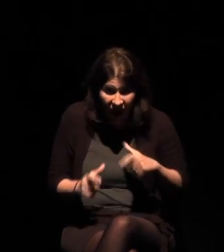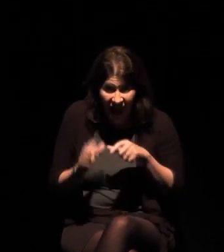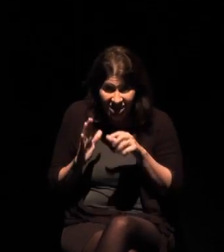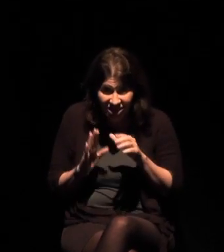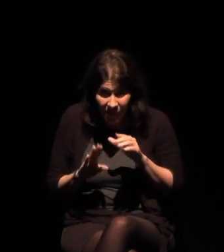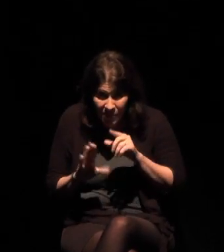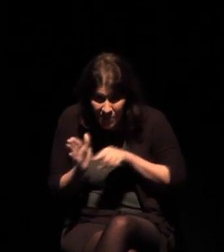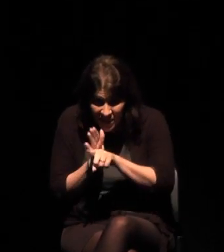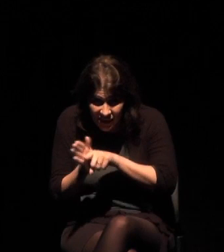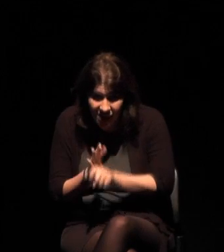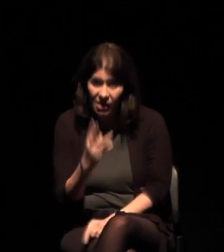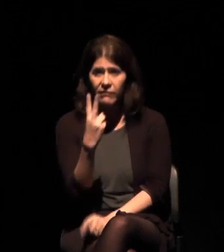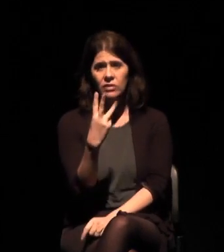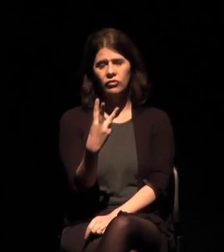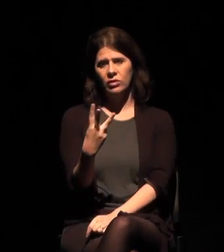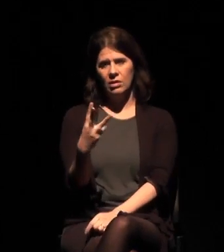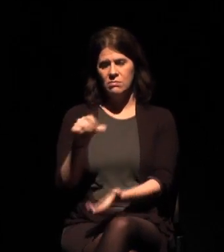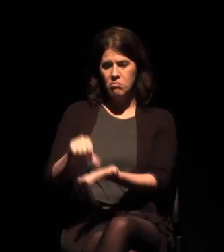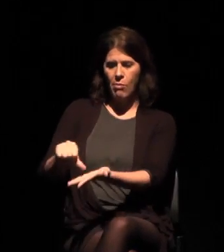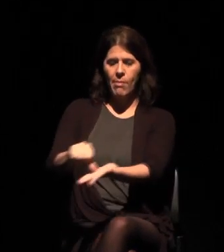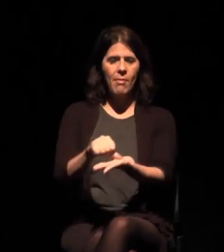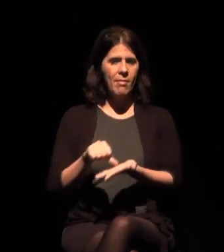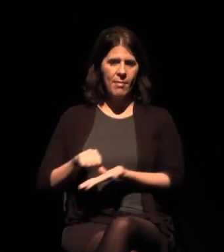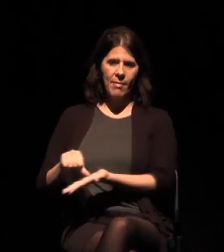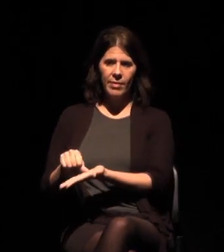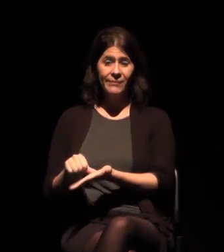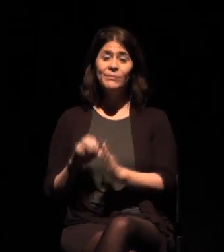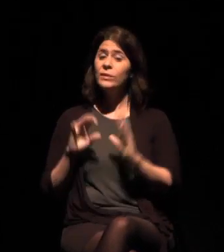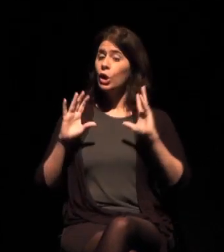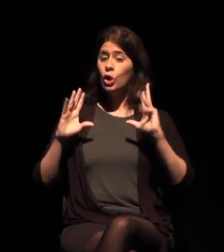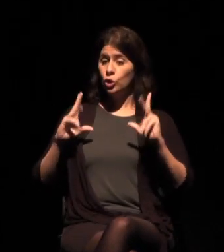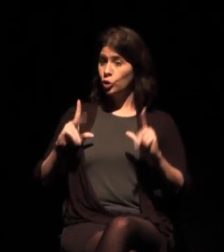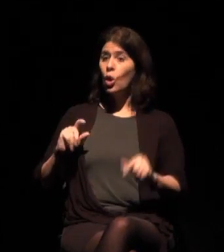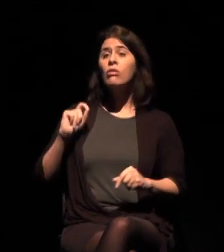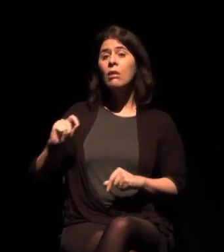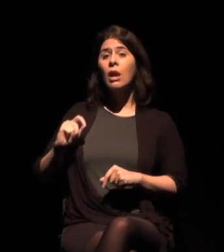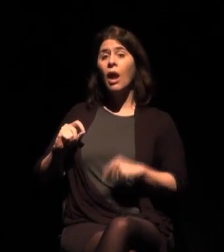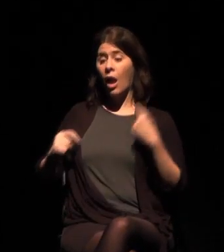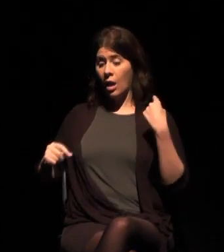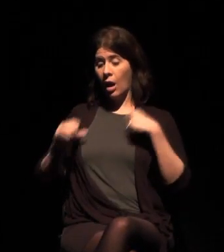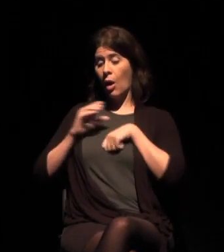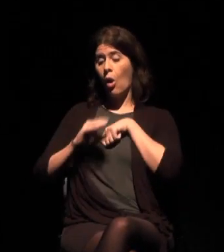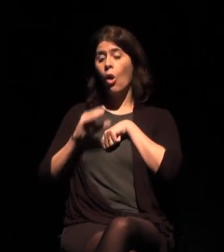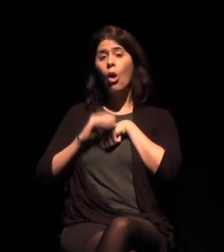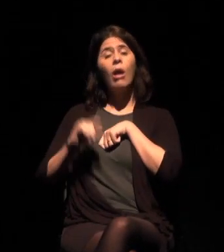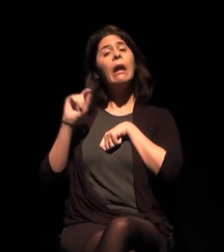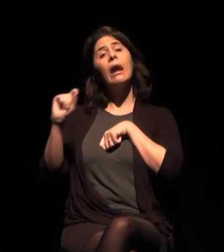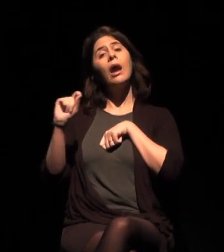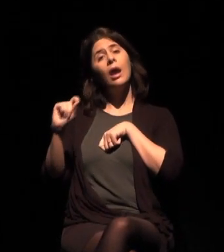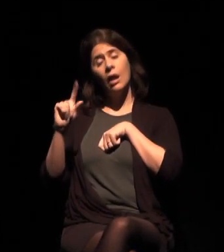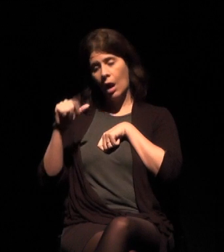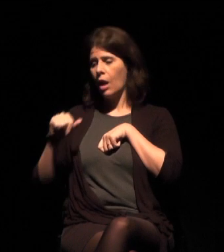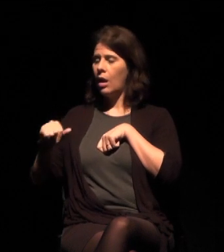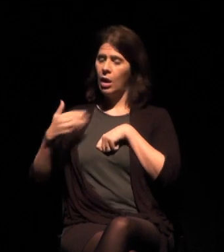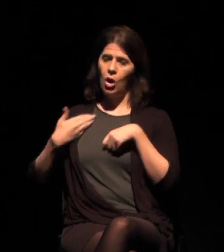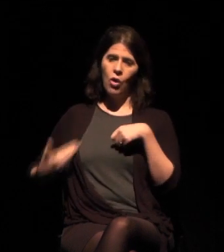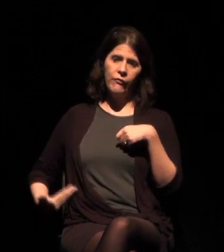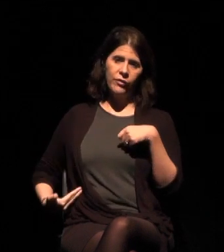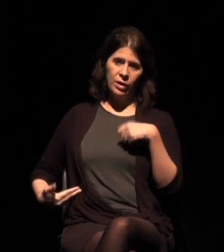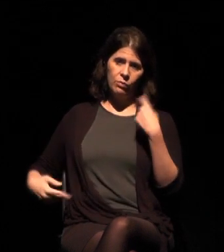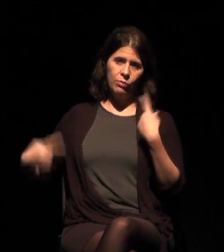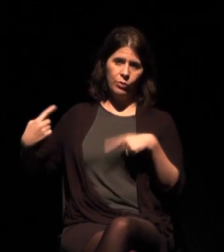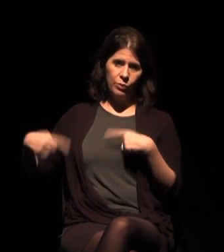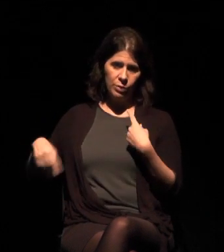2323 todos seus financiados pelas políticas públicas são políticas de